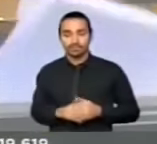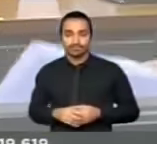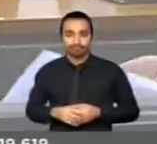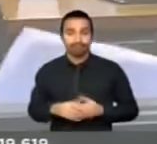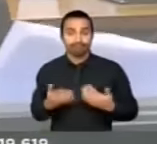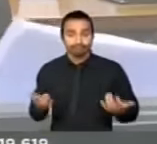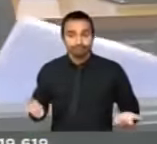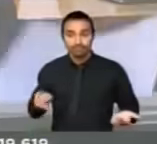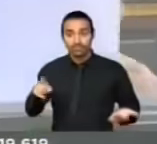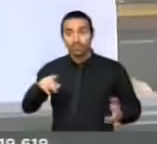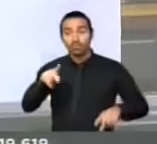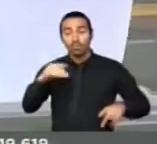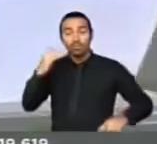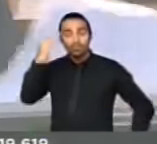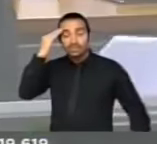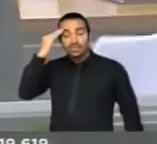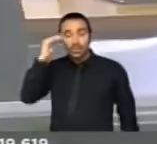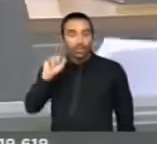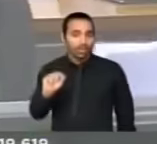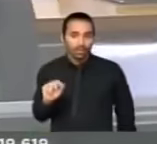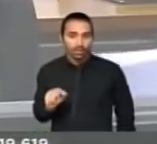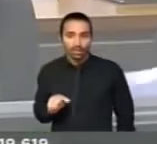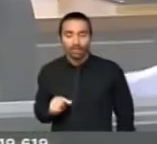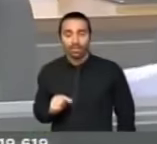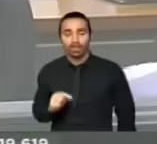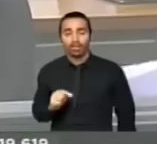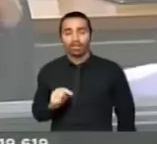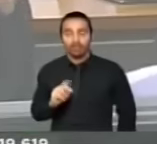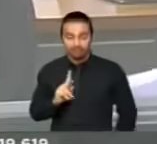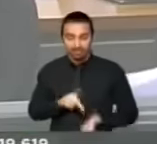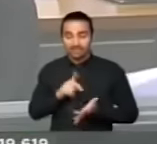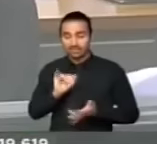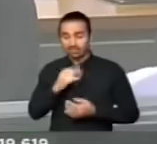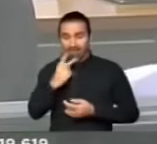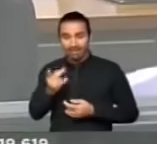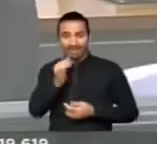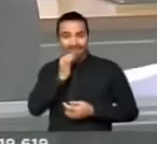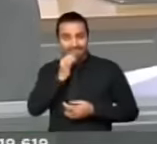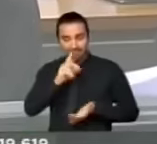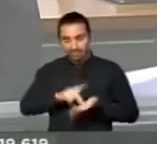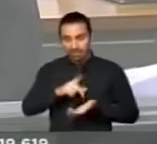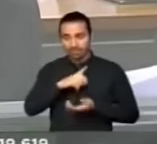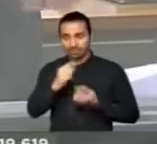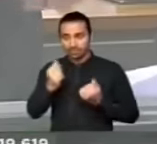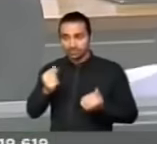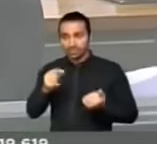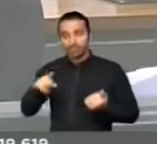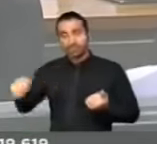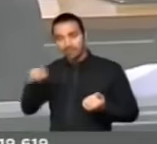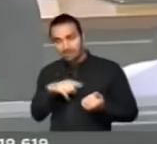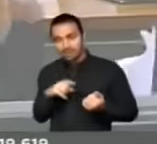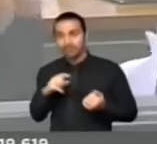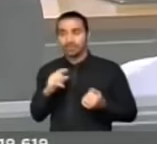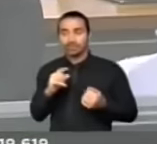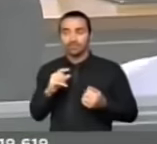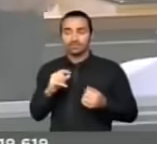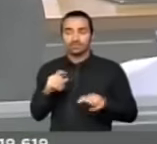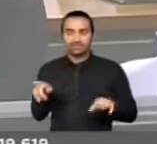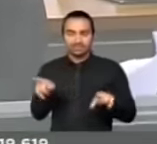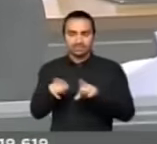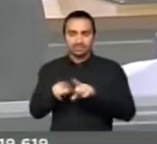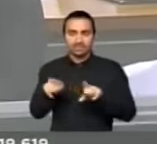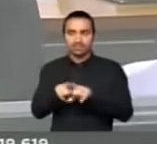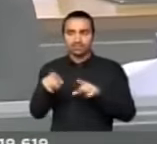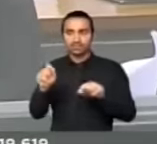povo entende por esse processo? Na verdade, se falar mesmo que teve dinheiro que não foi reposto a tempo, que era